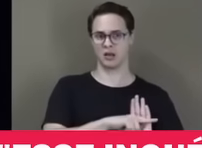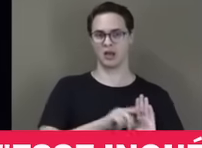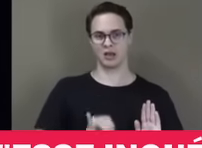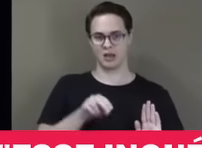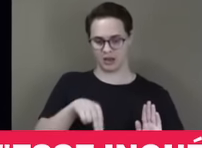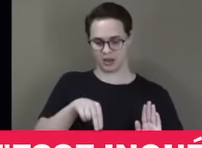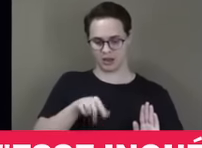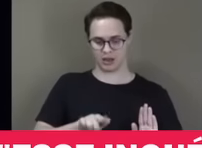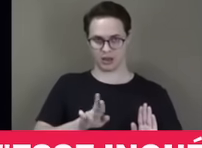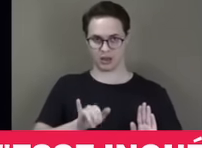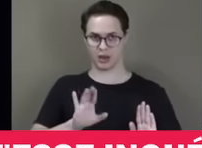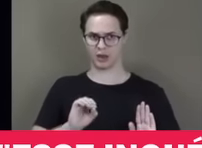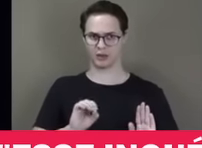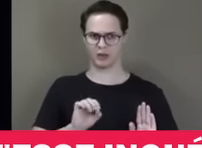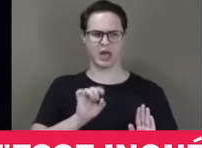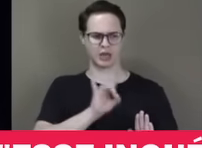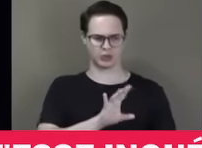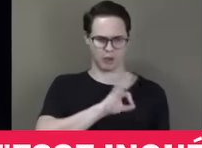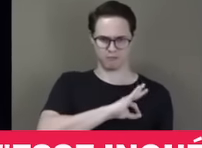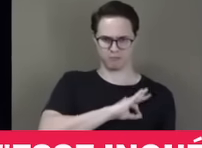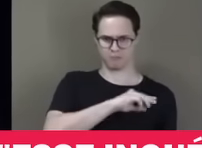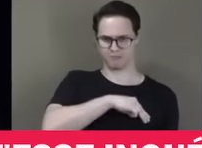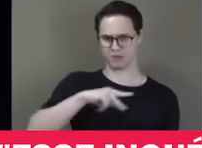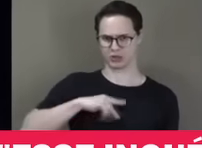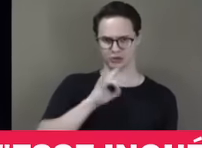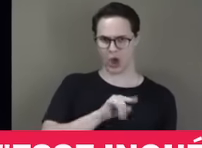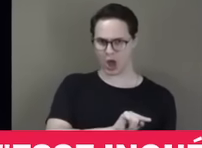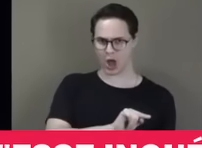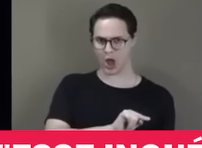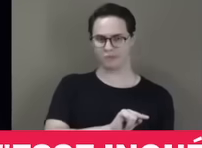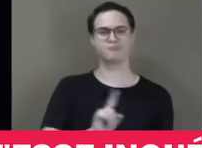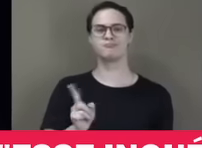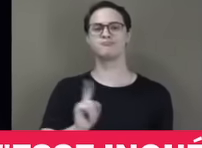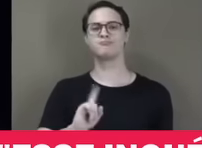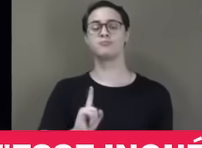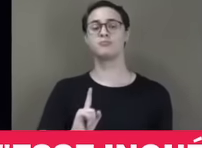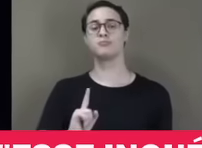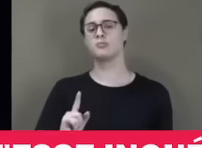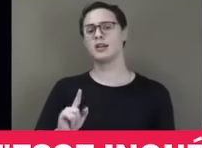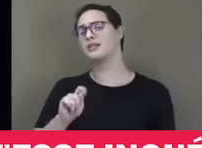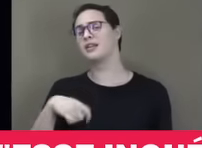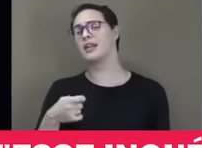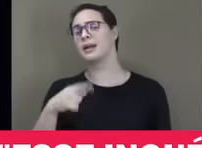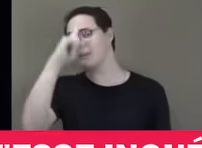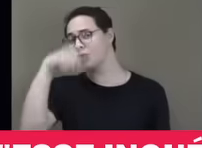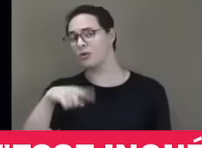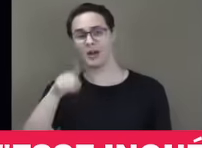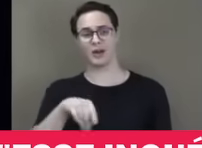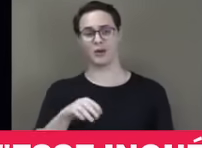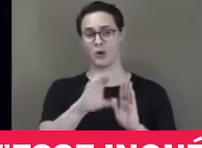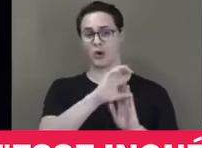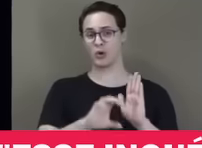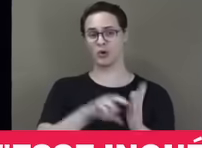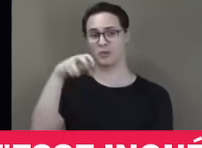tramita exclusivamente entre a autoridade policial e o Ministério Público? Não. E quem diz isso? É o Supremo? Não. É o Código de Processo Penal,